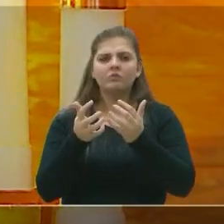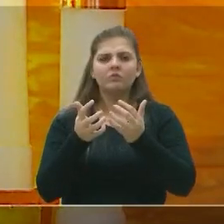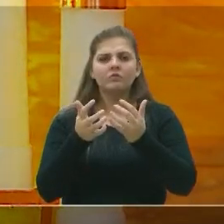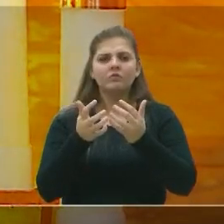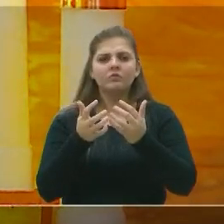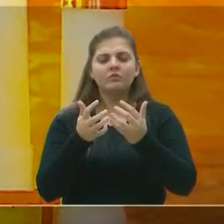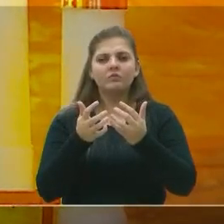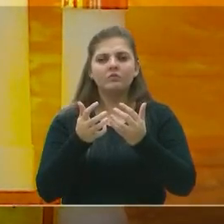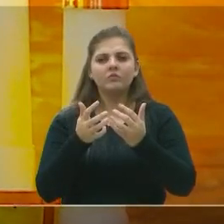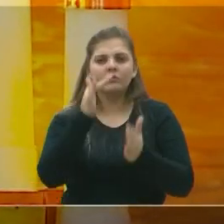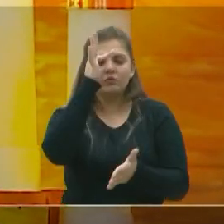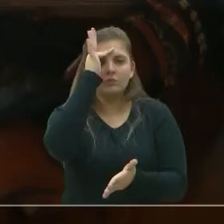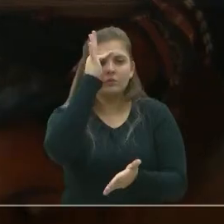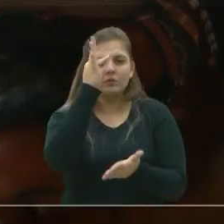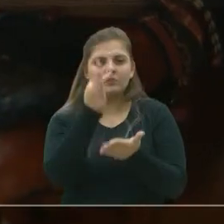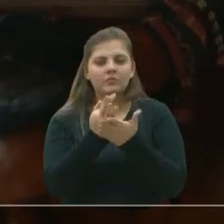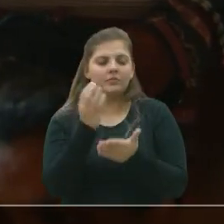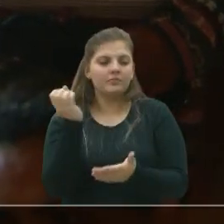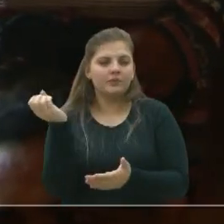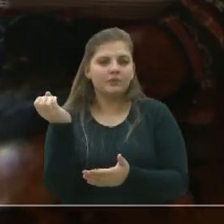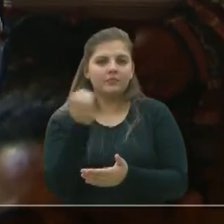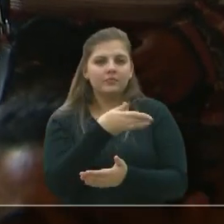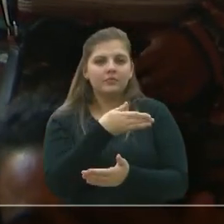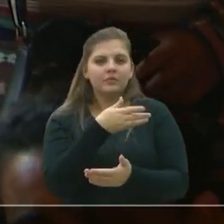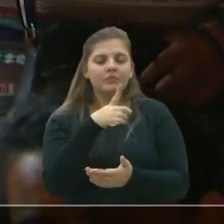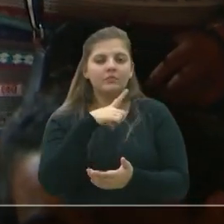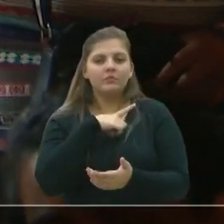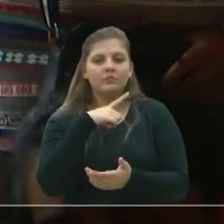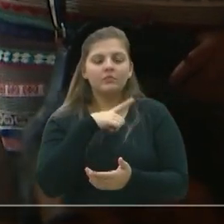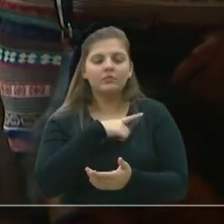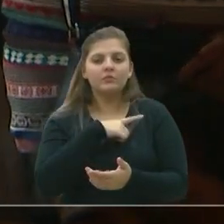Eu quero uma fé nova. Uma fé nova.